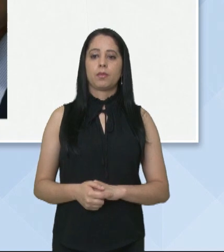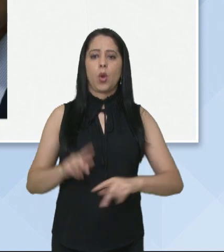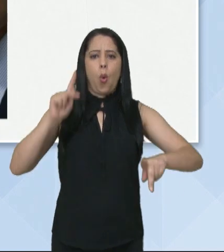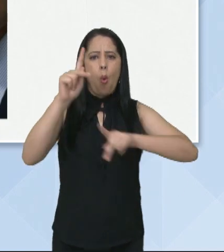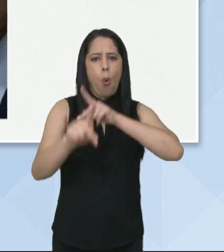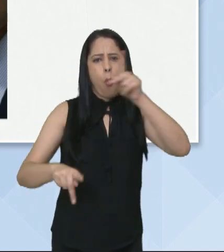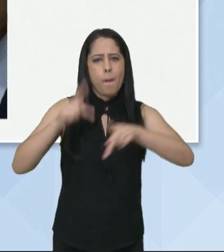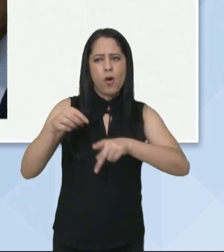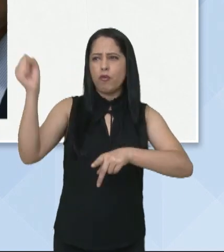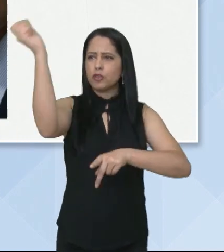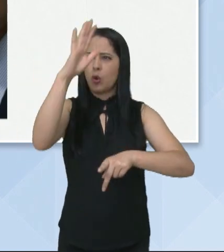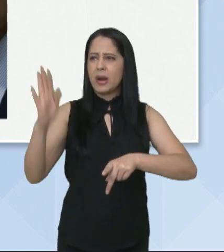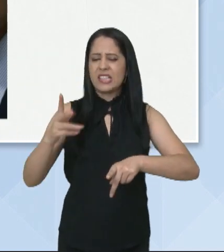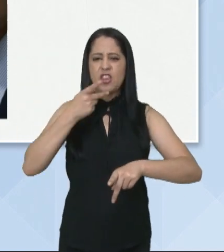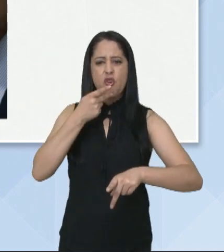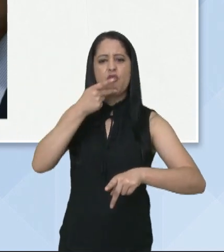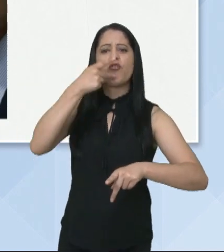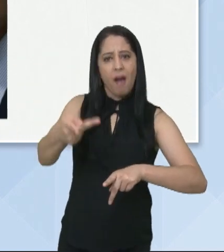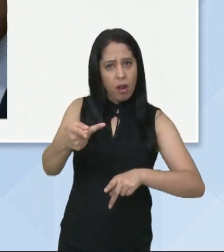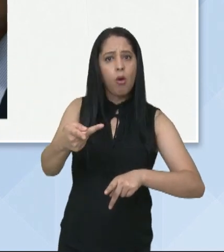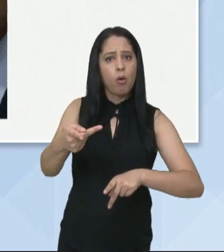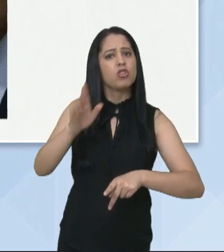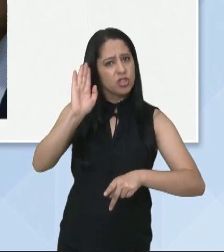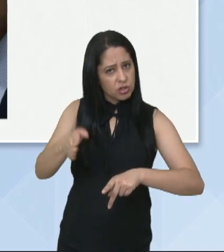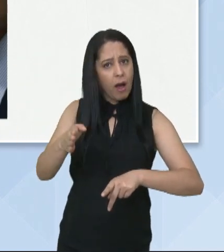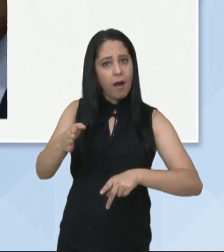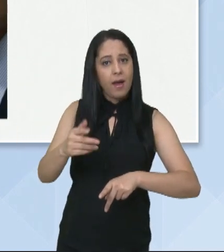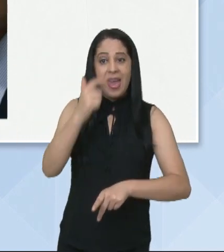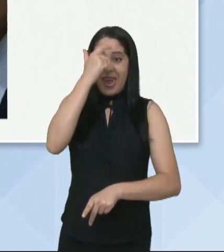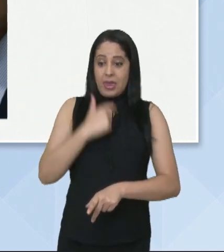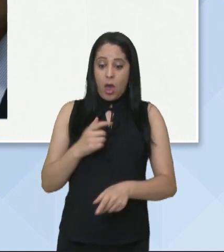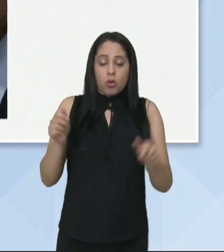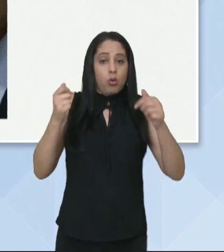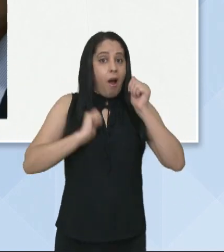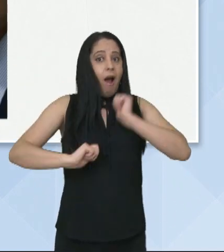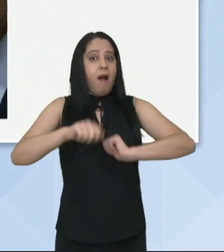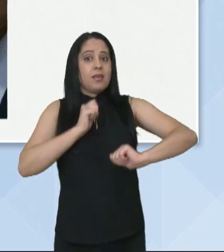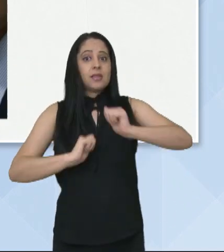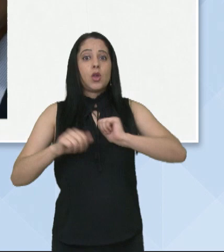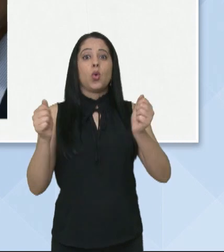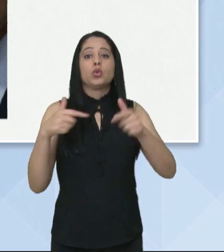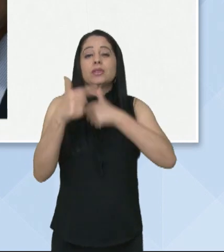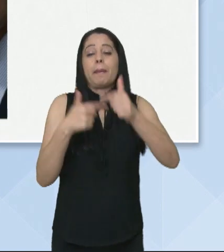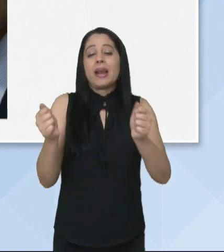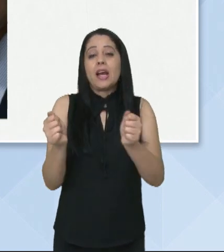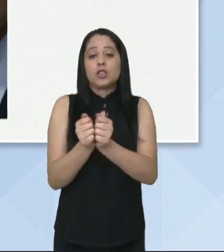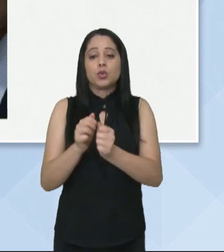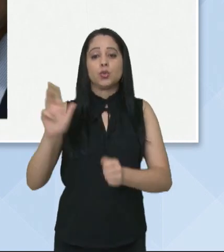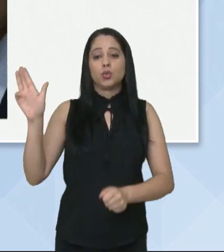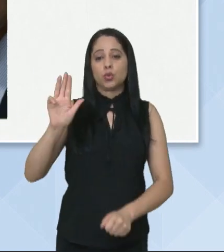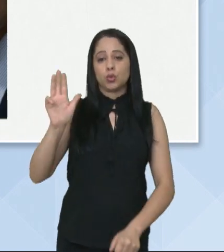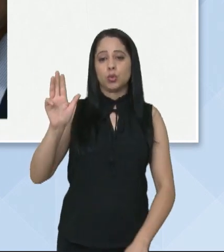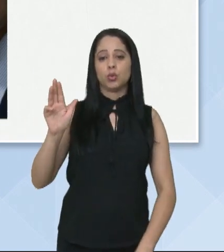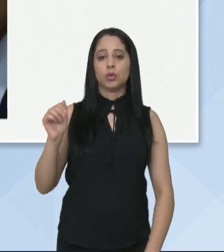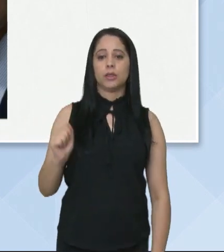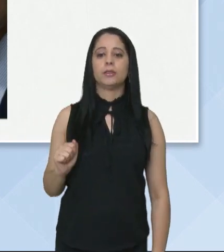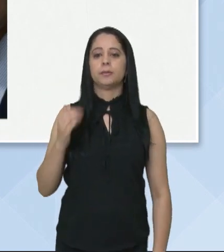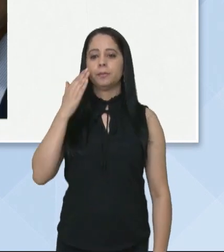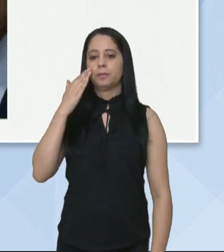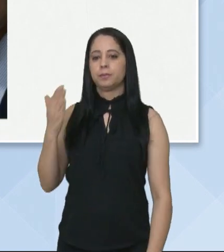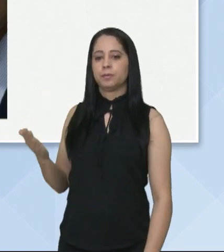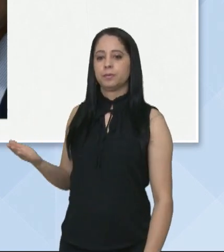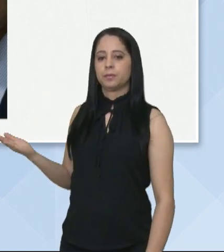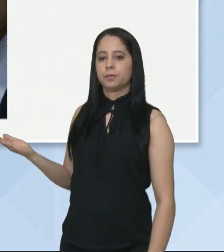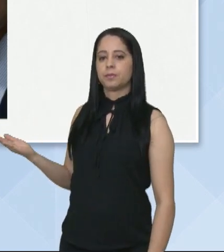Brasil falou. Estou ansioso para trabalhar com Lula, o Lula oficial, Justin